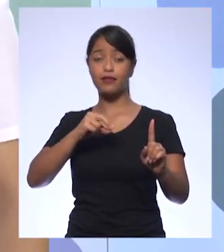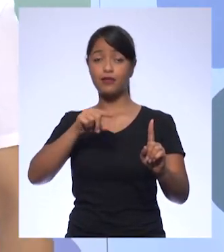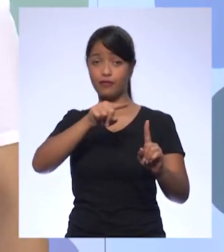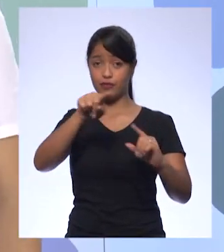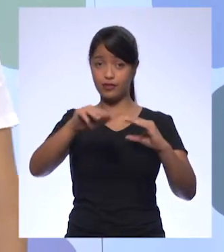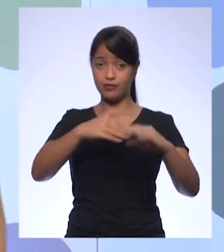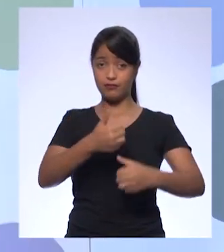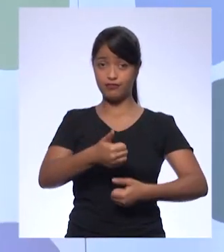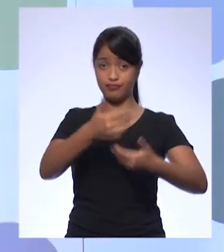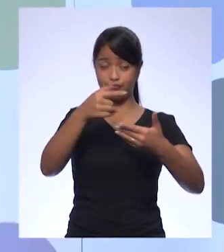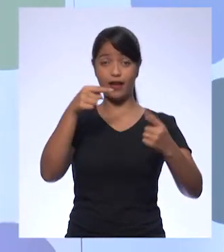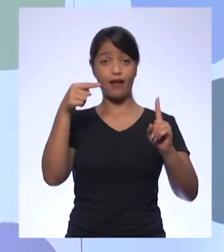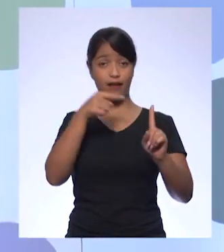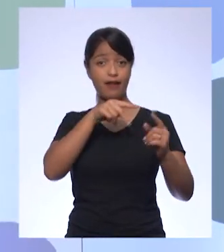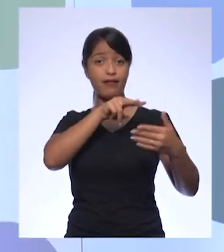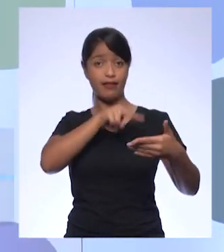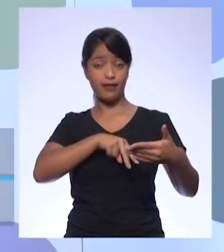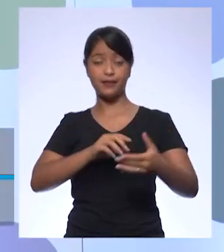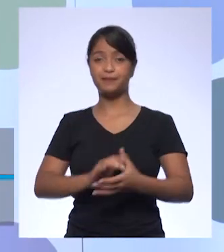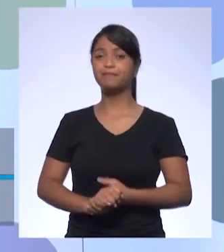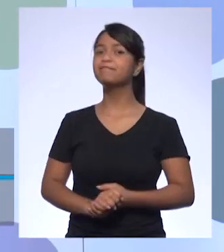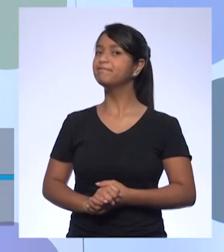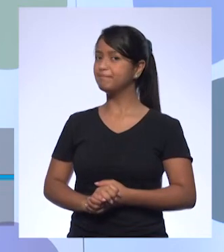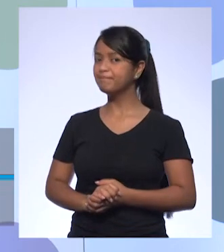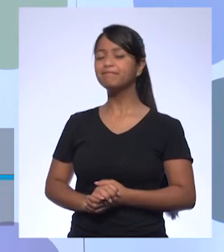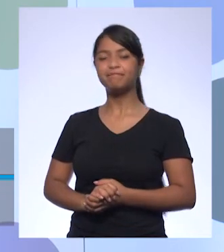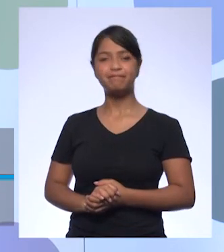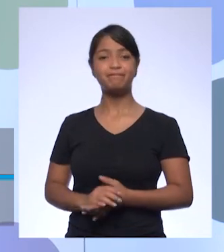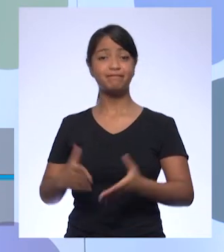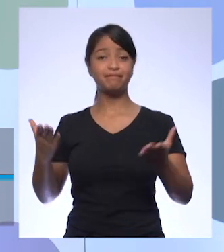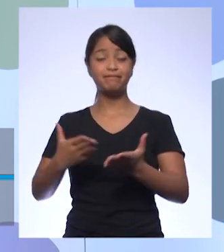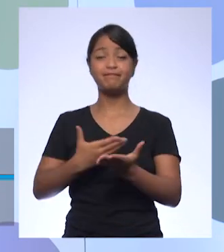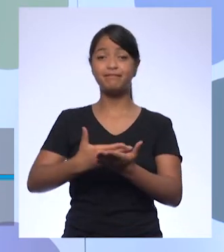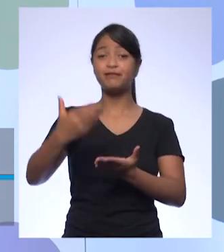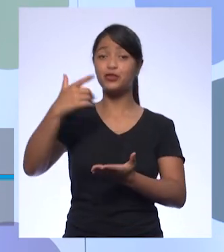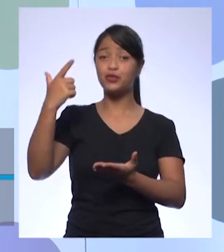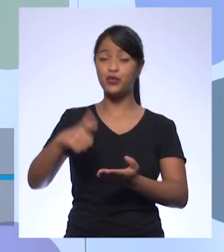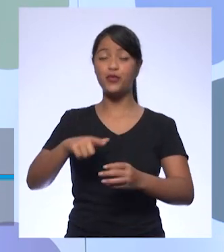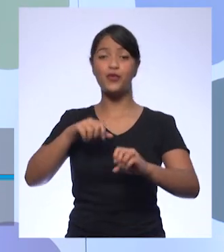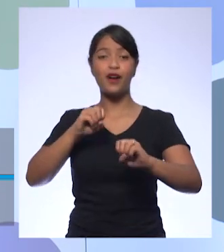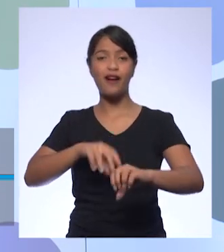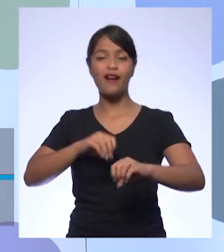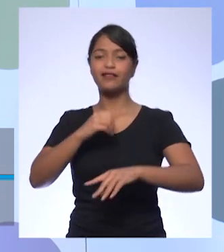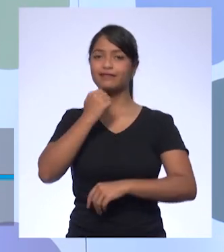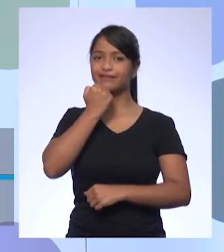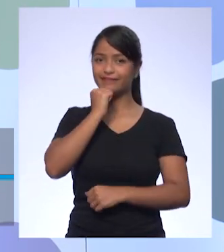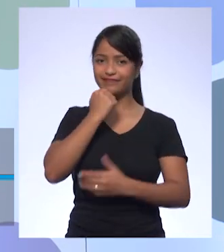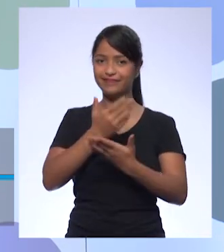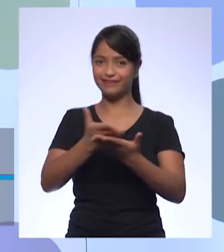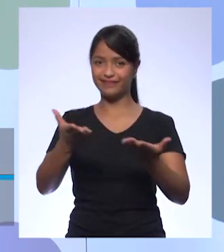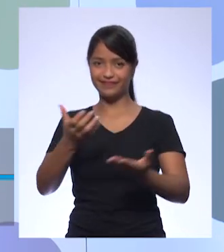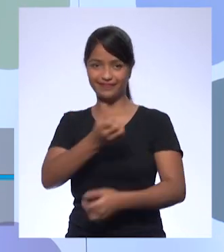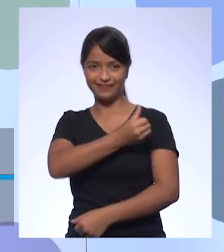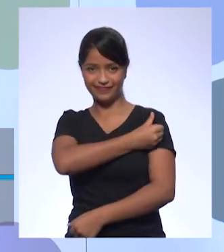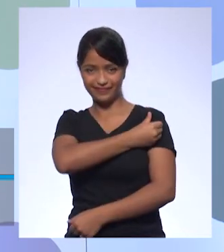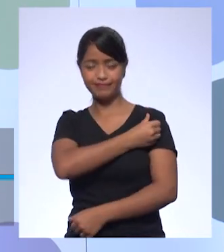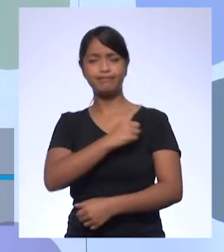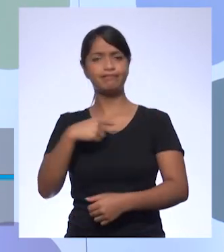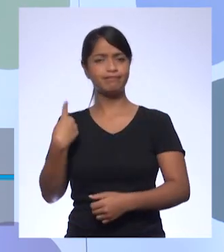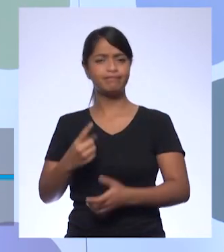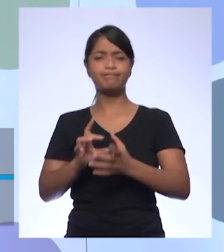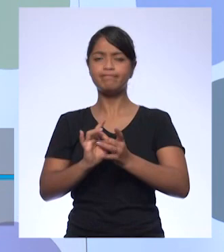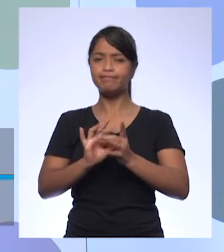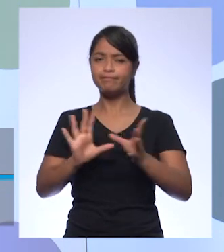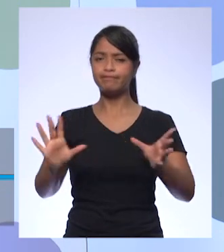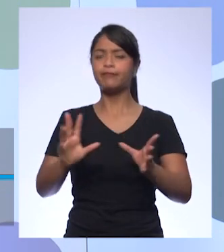aí, está começando mais uma aula de ciências aí, sexto ano. Como sempre, nós estamos aqui à disposição de vocês, vamos trazer algumas perguntas